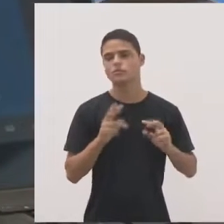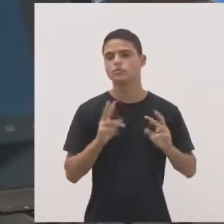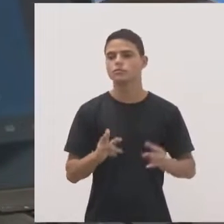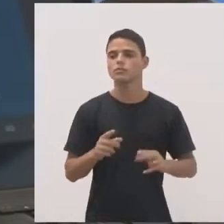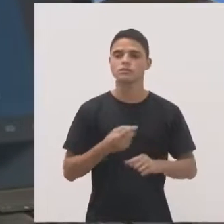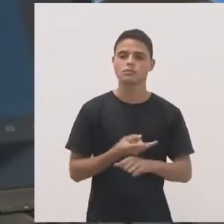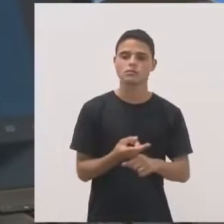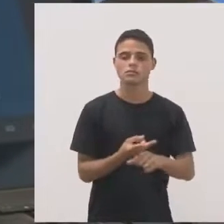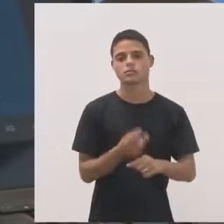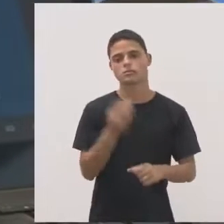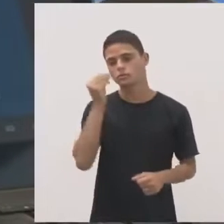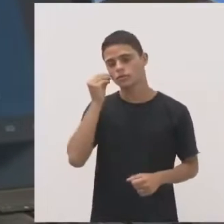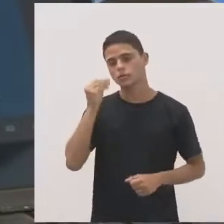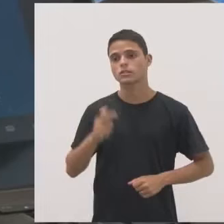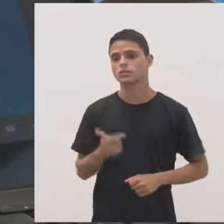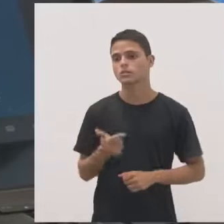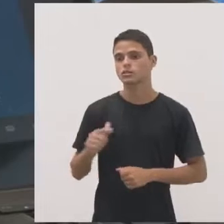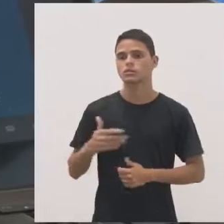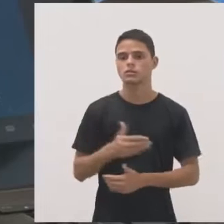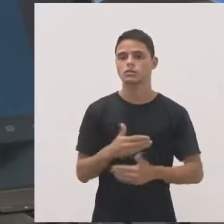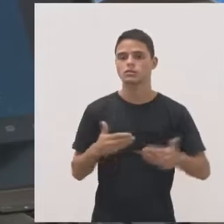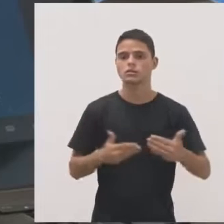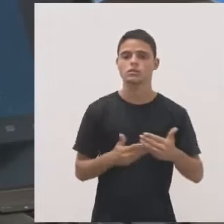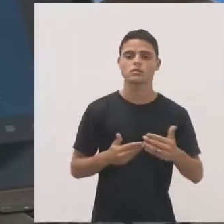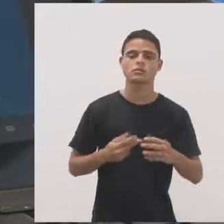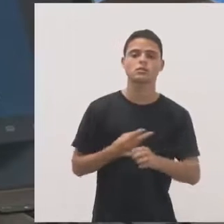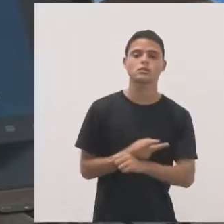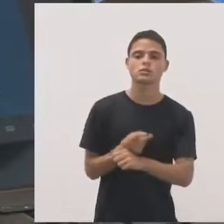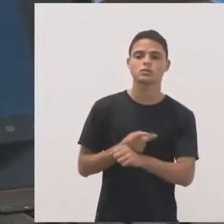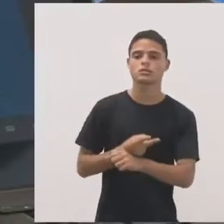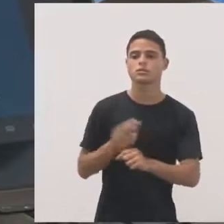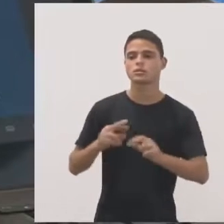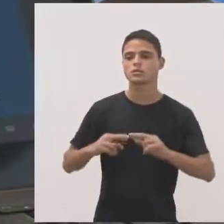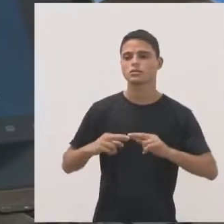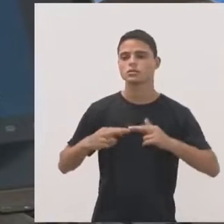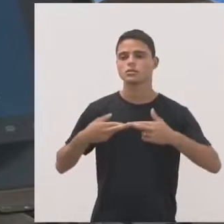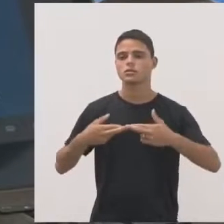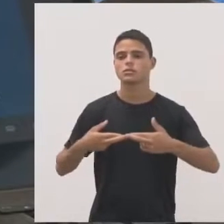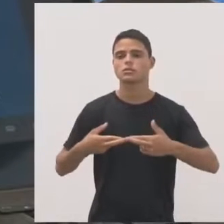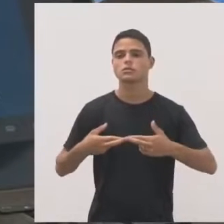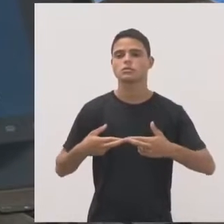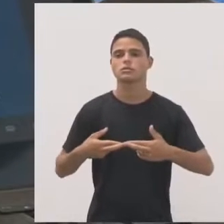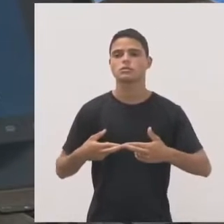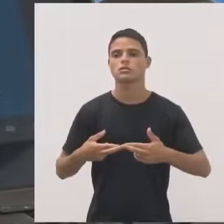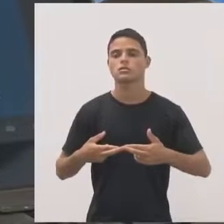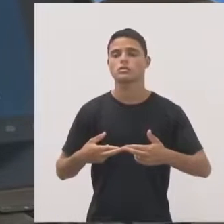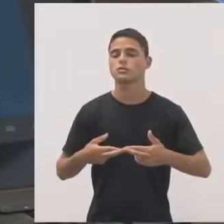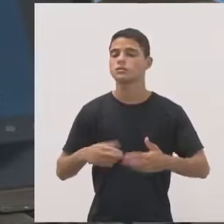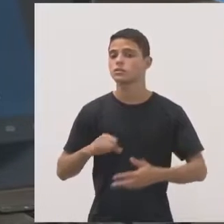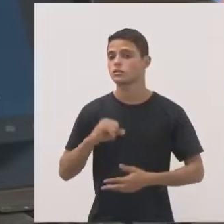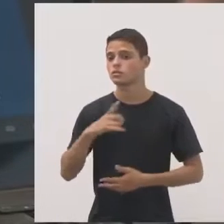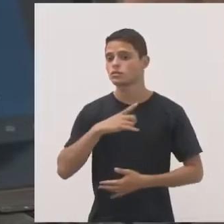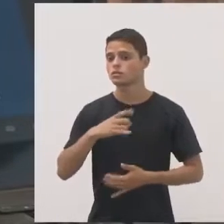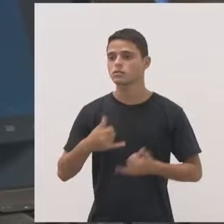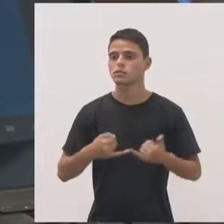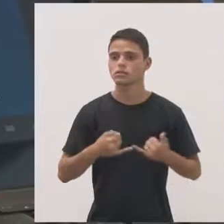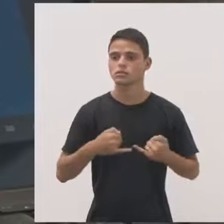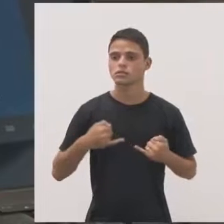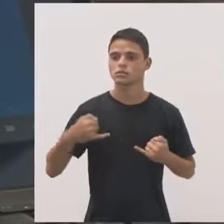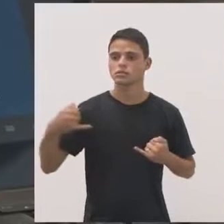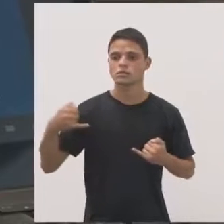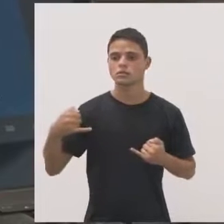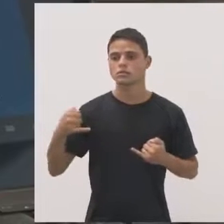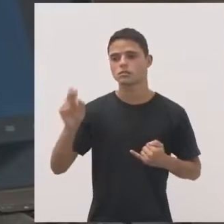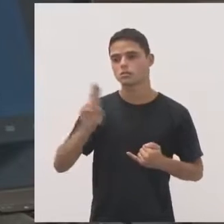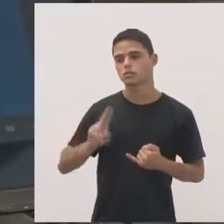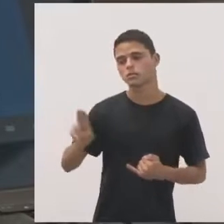Pessoal, na próxima tela ele vai procurar a rede. Tá? Então ele vai procurar a rede a cabo, se vocês tiverem colocado o cabo, aqui nós